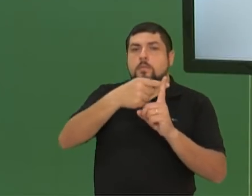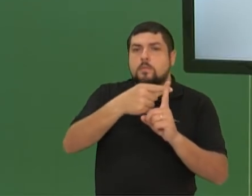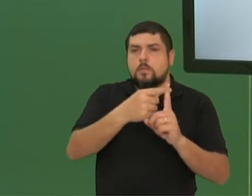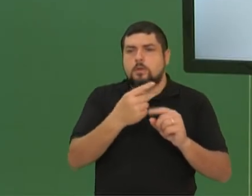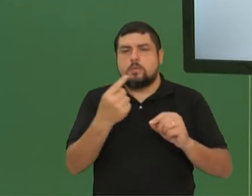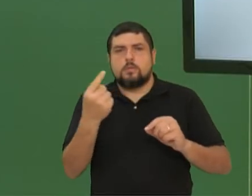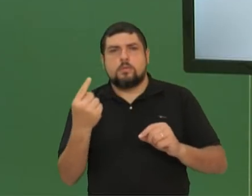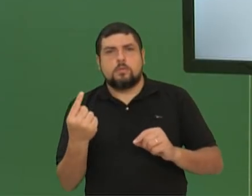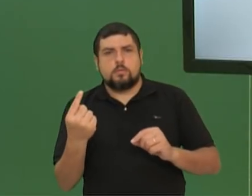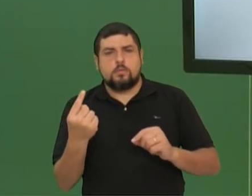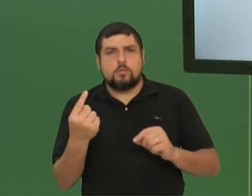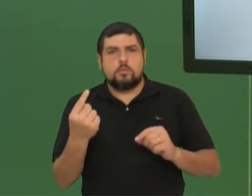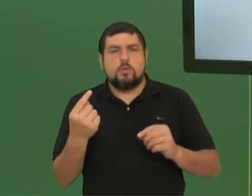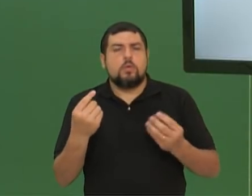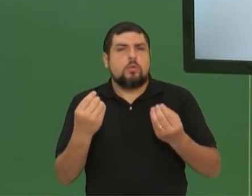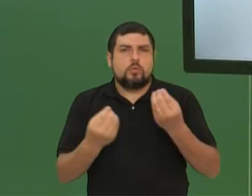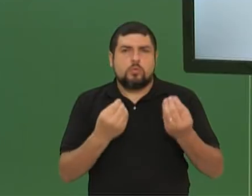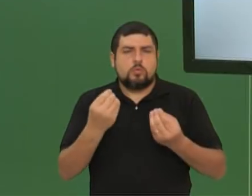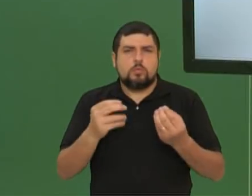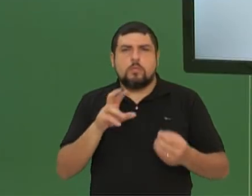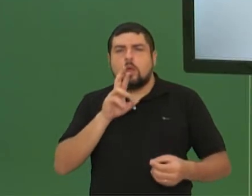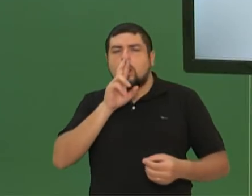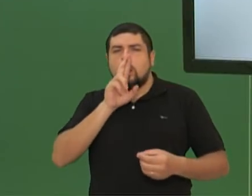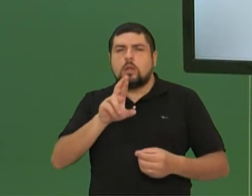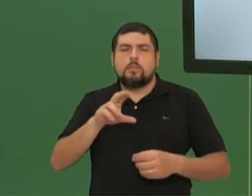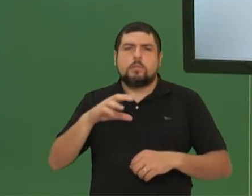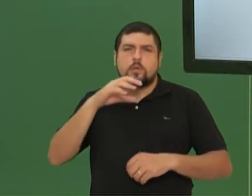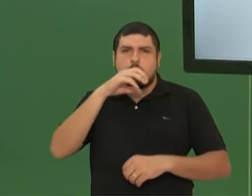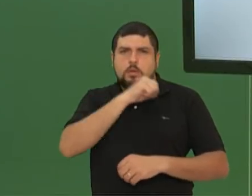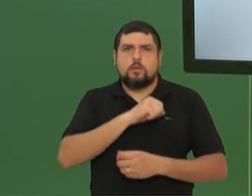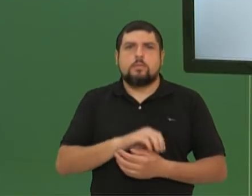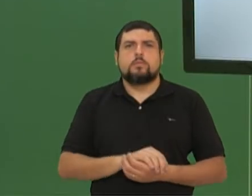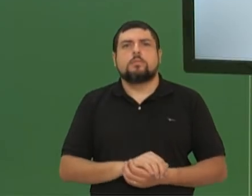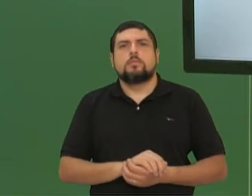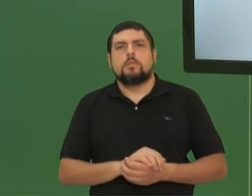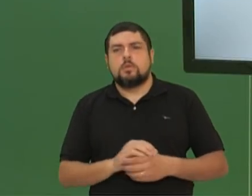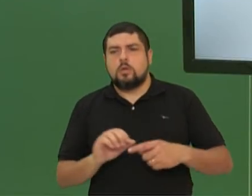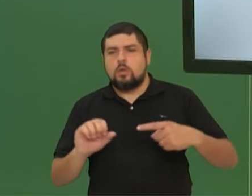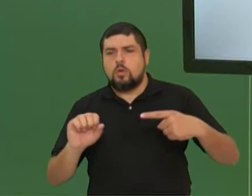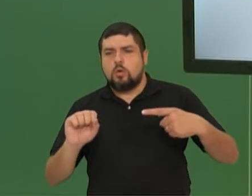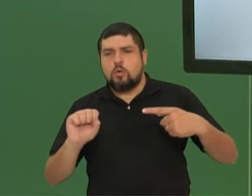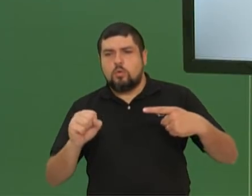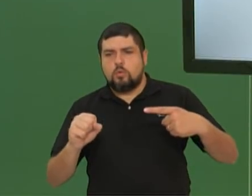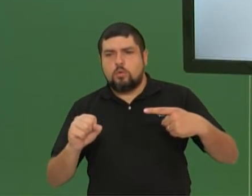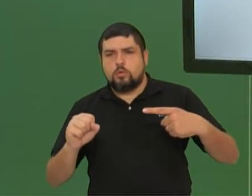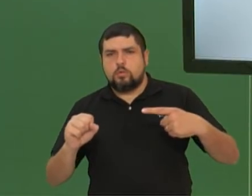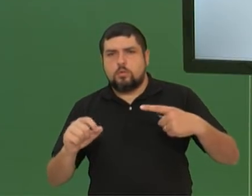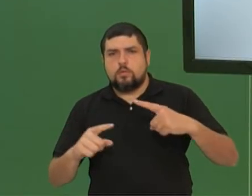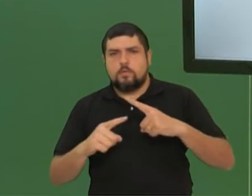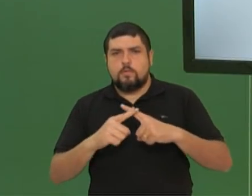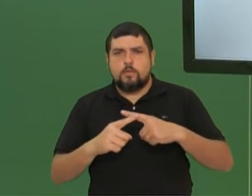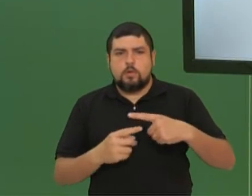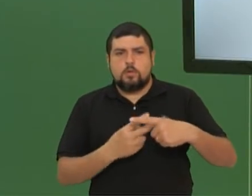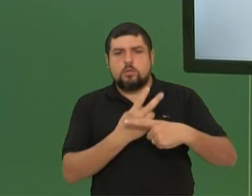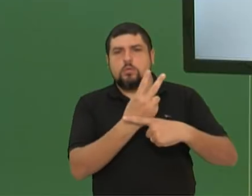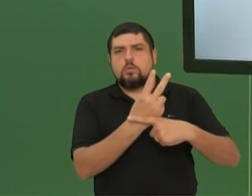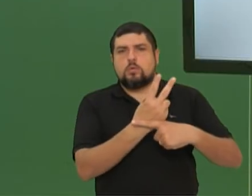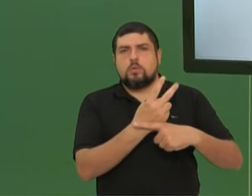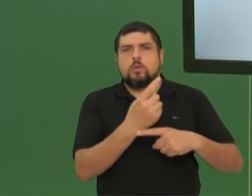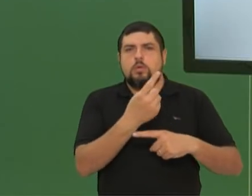com o numerador, o resultado sai mais rápido. Então, 8 vezes 2 dá 16, então aqui dá